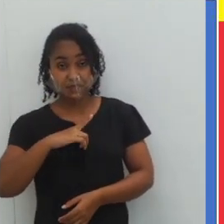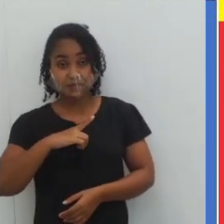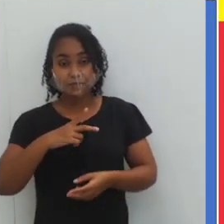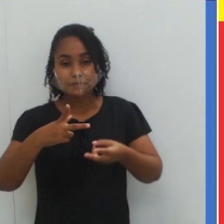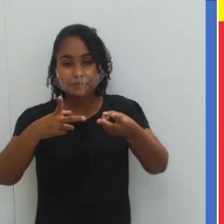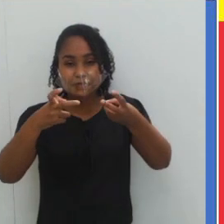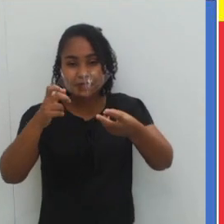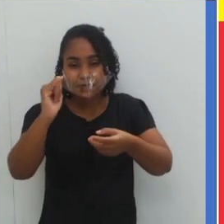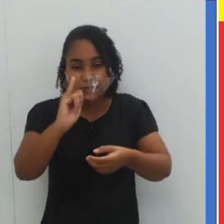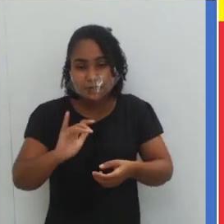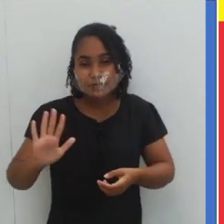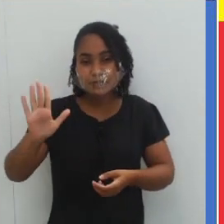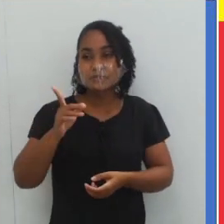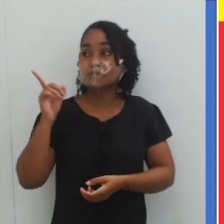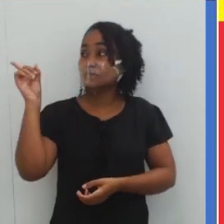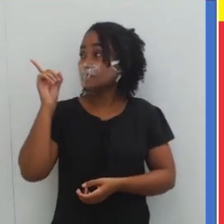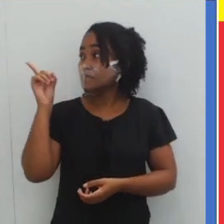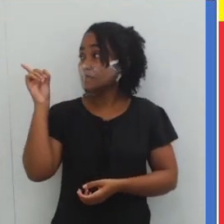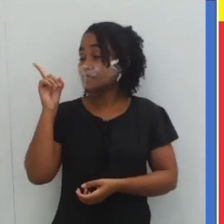na imagem